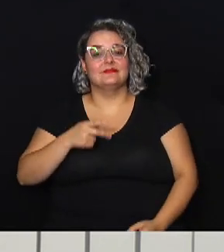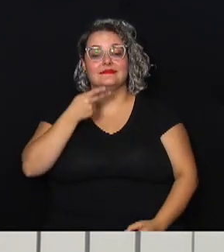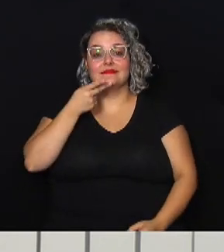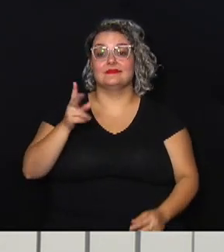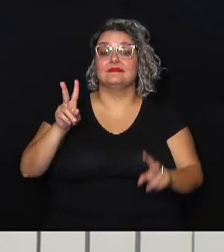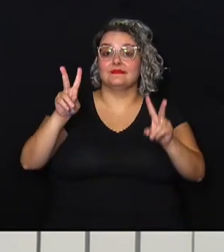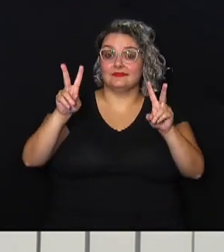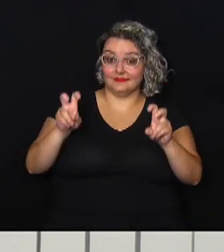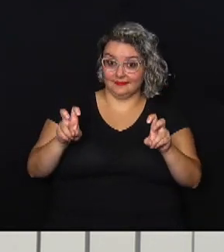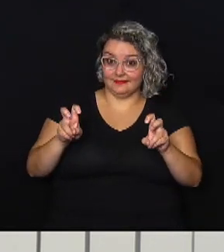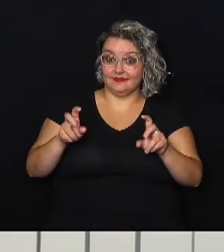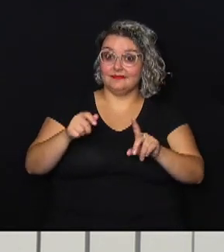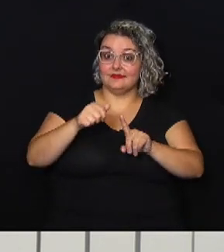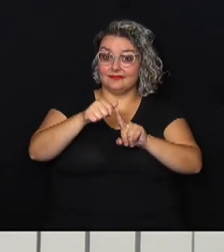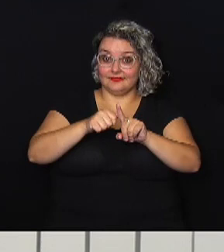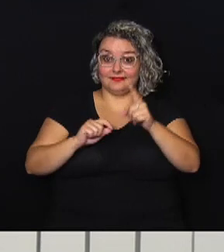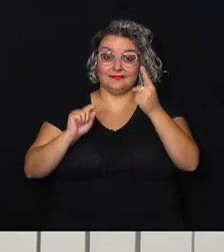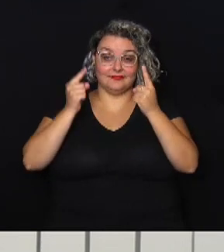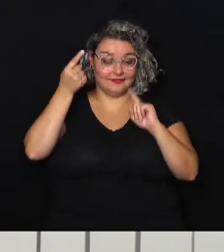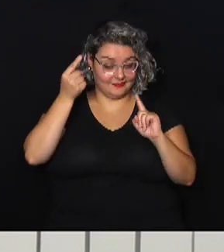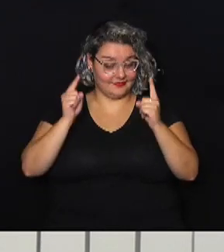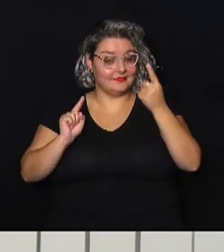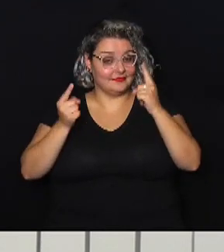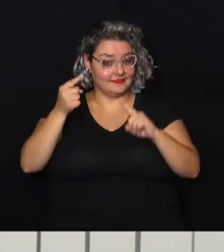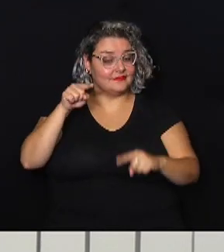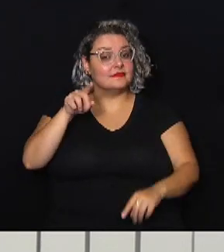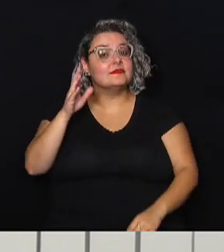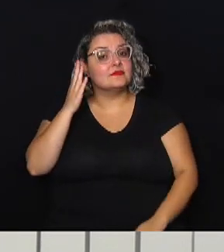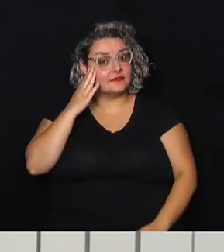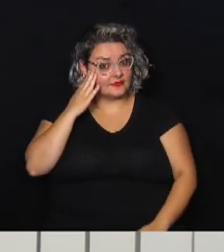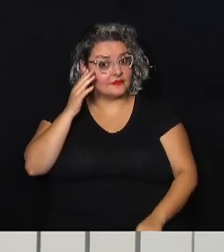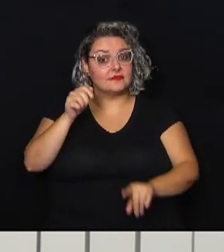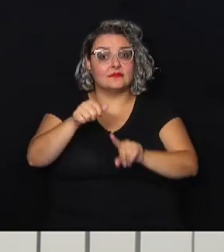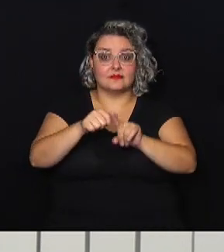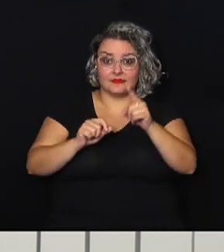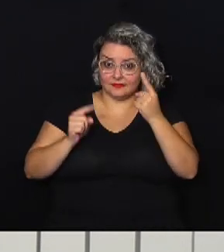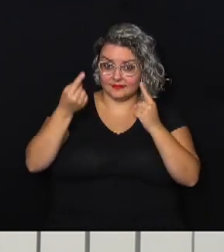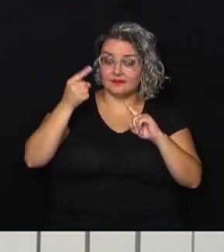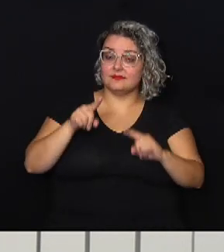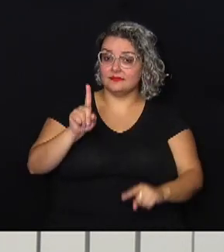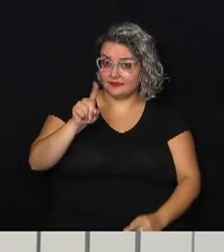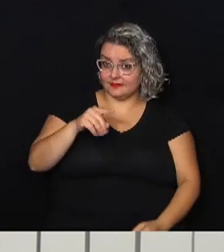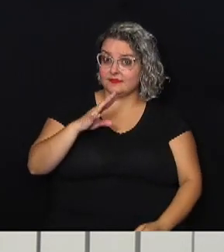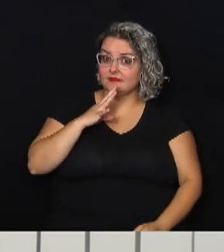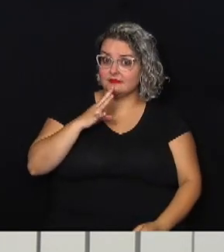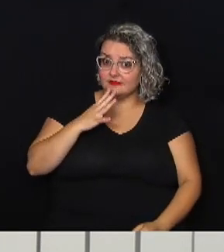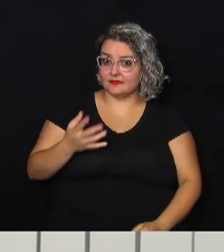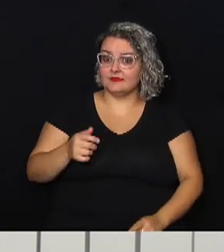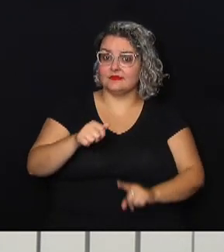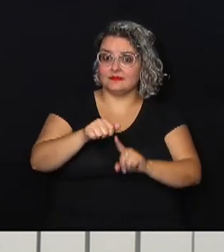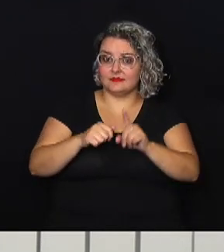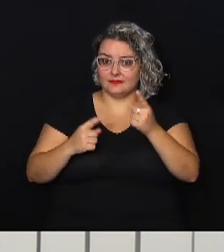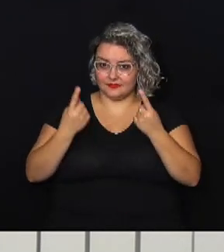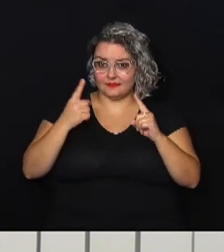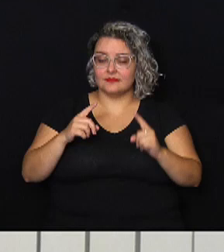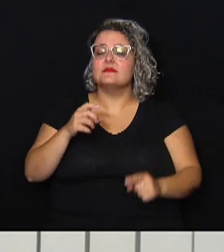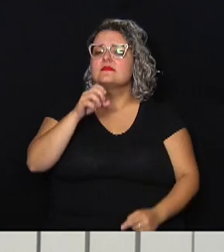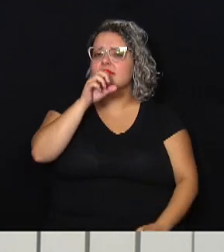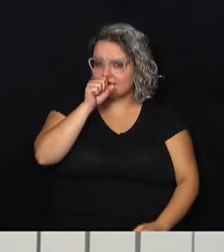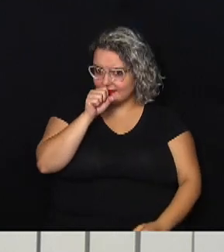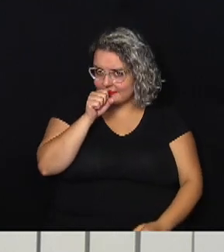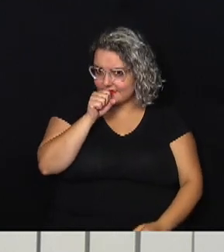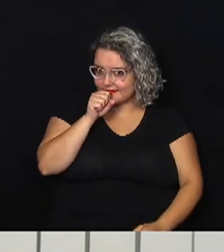A gente está aí no mês de fevereiro e você sabia também que fevereiro também é conhecido como fevereiro laranja? Pois